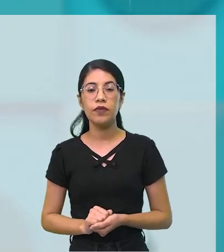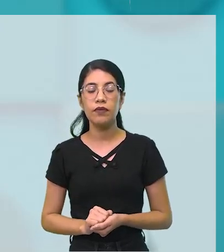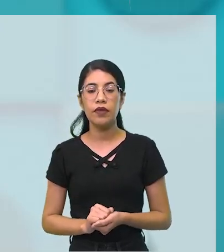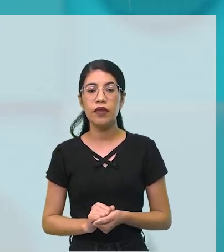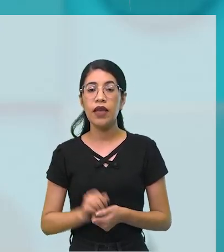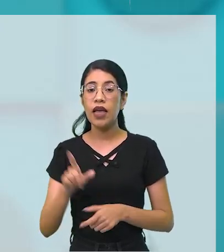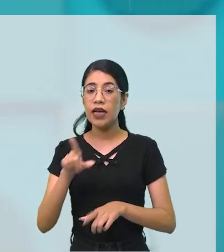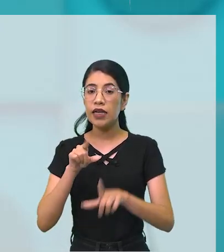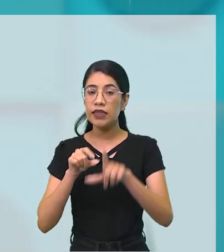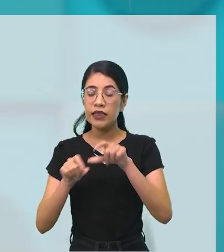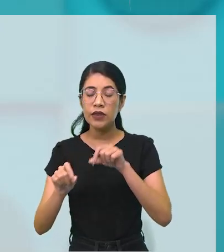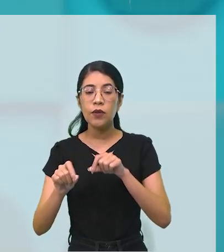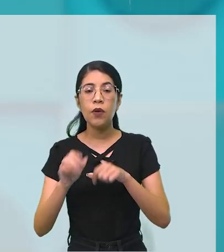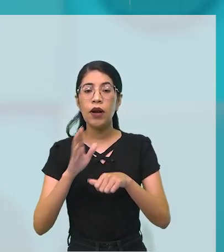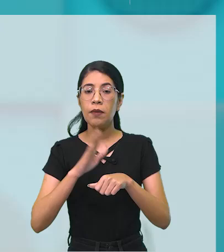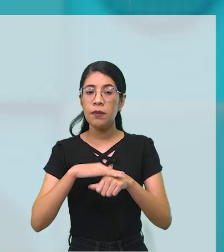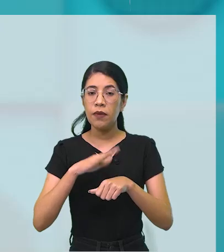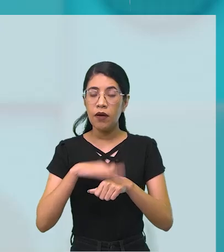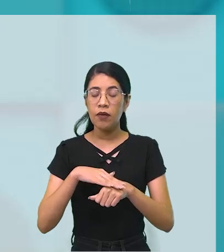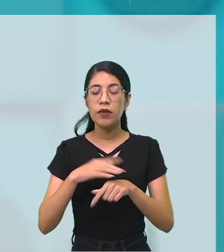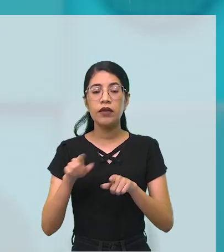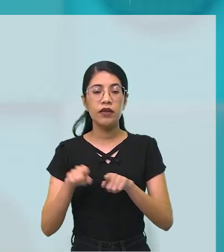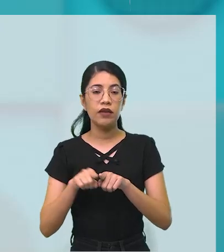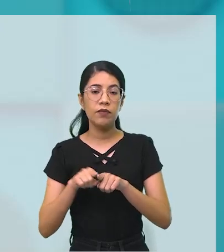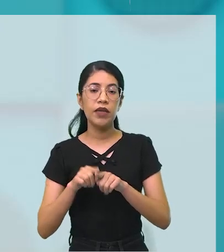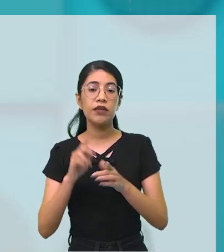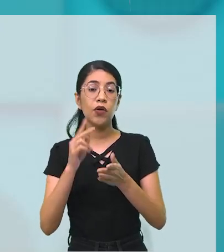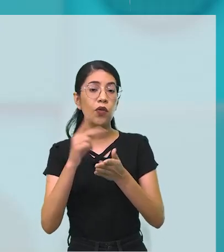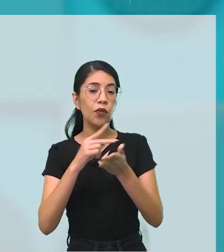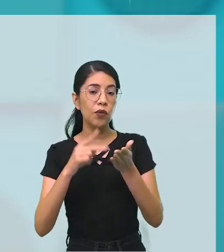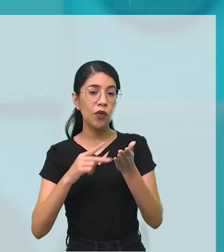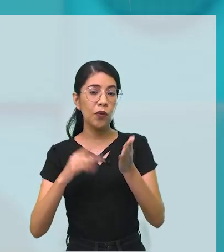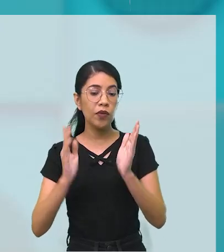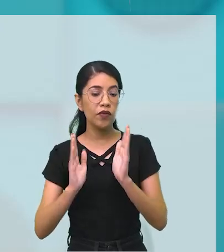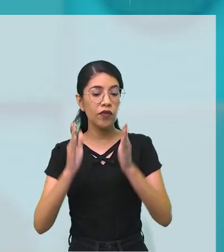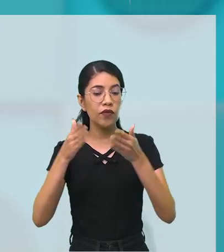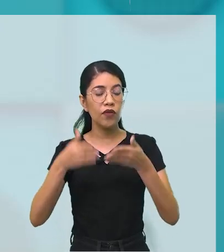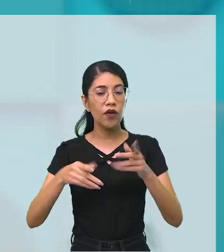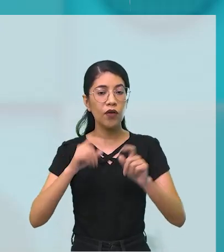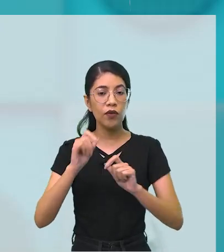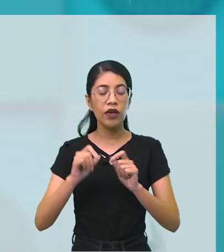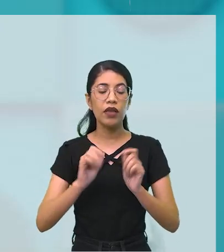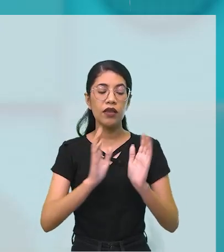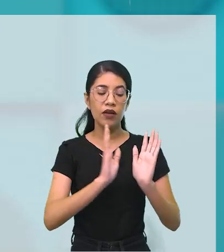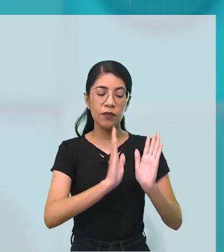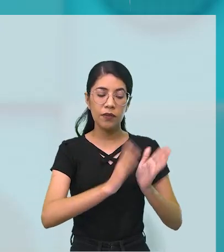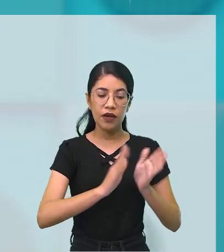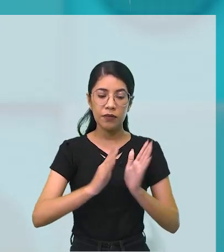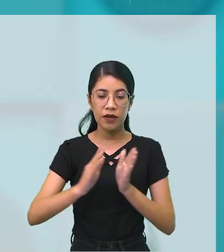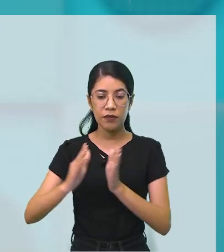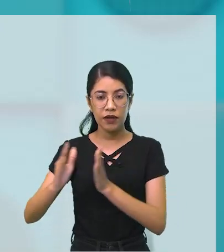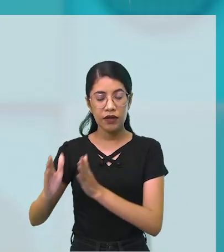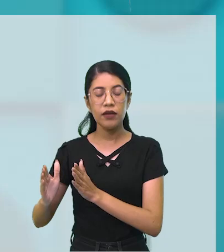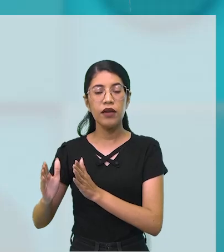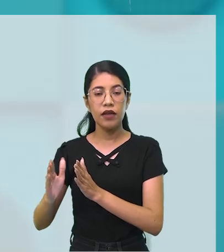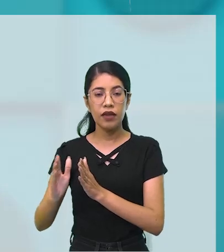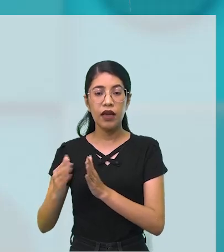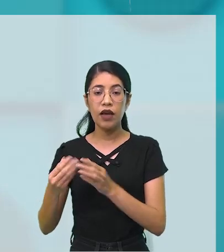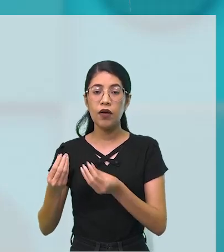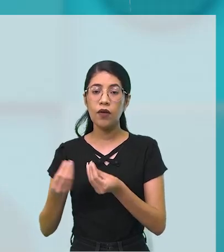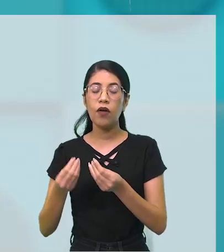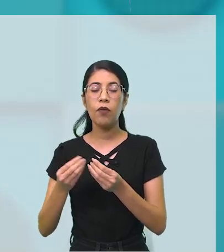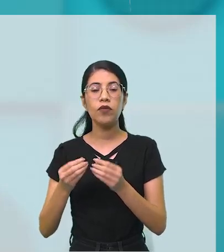das escolhas, né? Então, nossos poemas foram todos pensados para a questão de passagem de tempo, até chegar